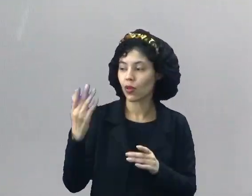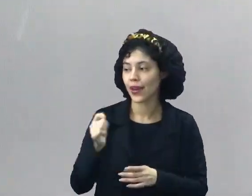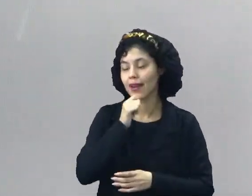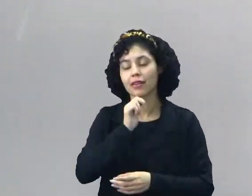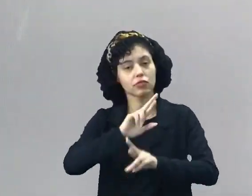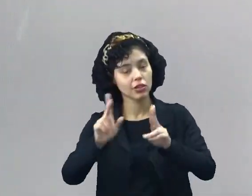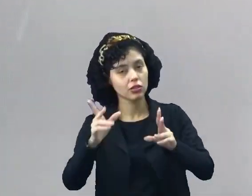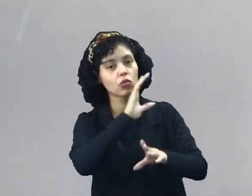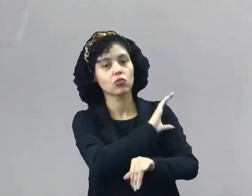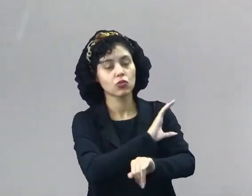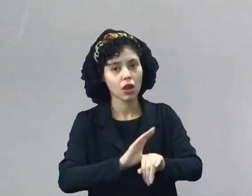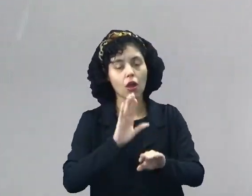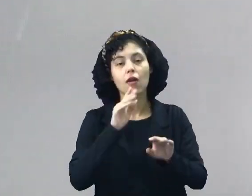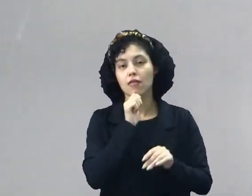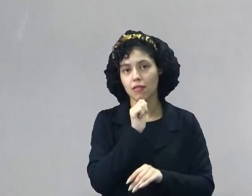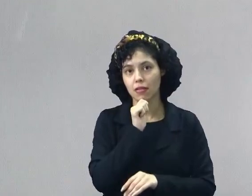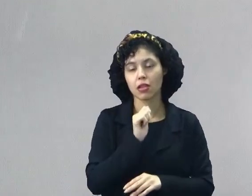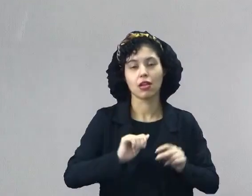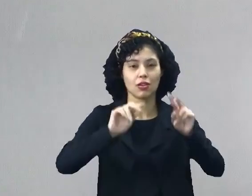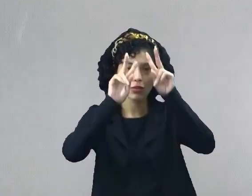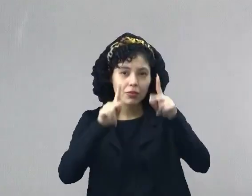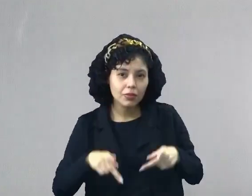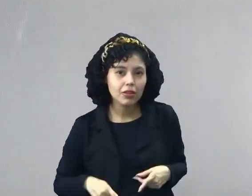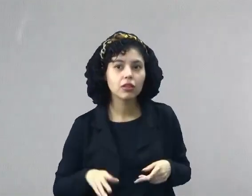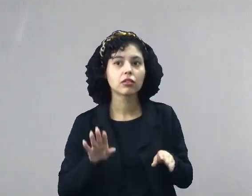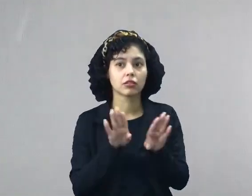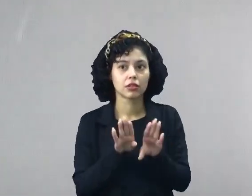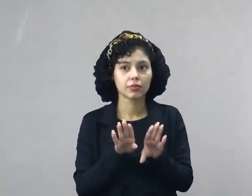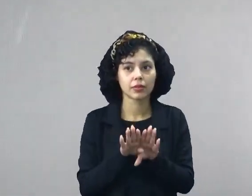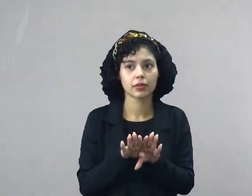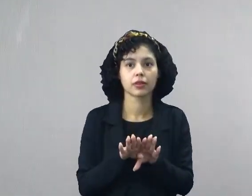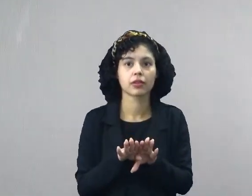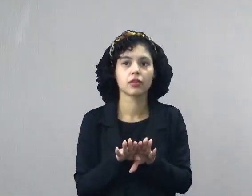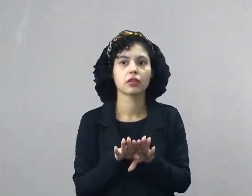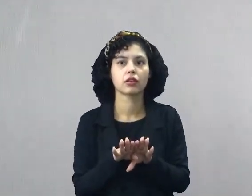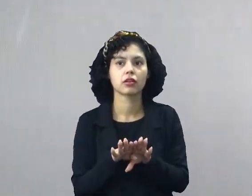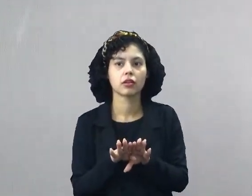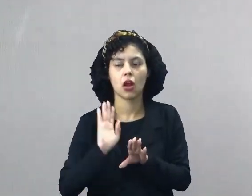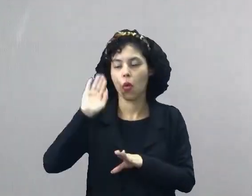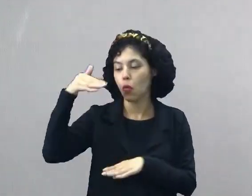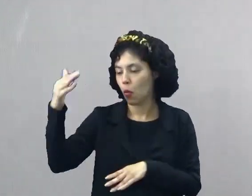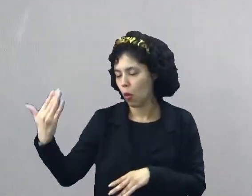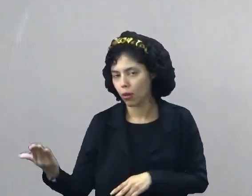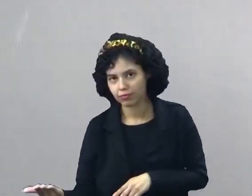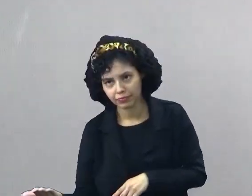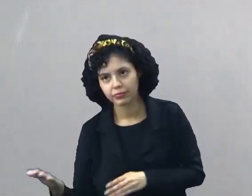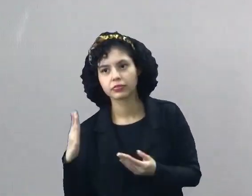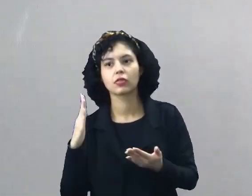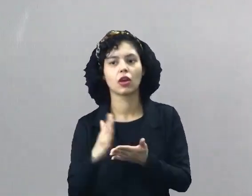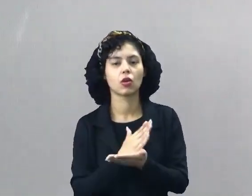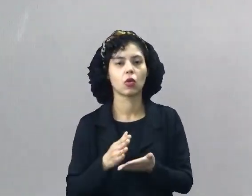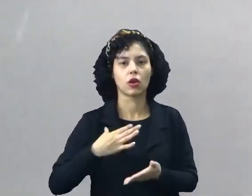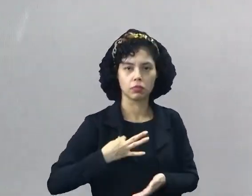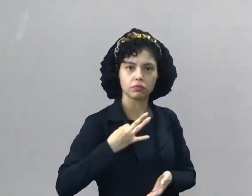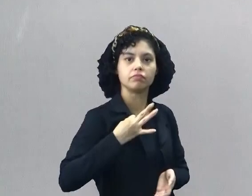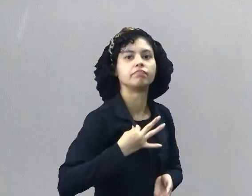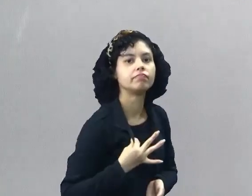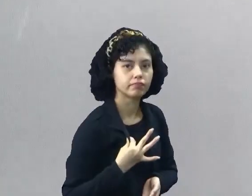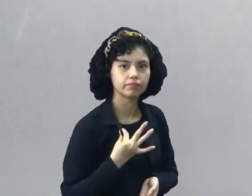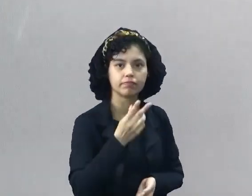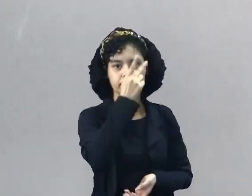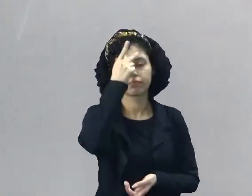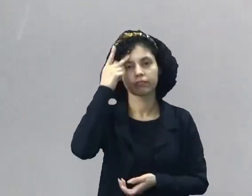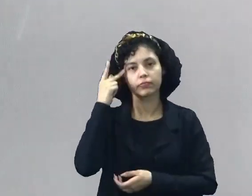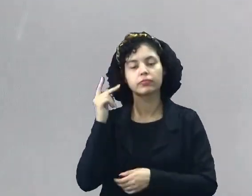diferenças culturais, essa questão do sacrifício humano era até uma certa honra, né? Algumas pessoas se ofereciam